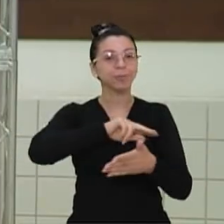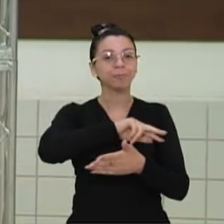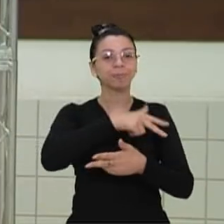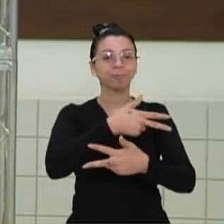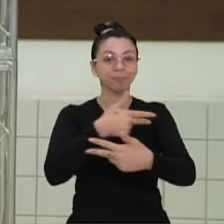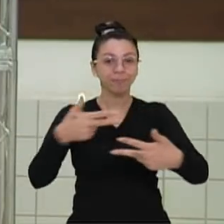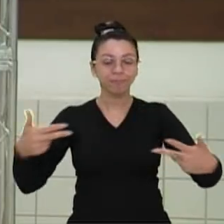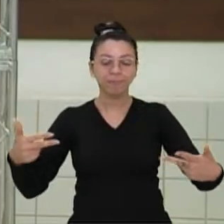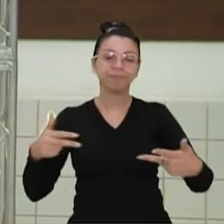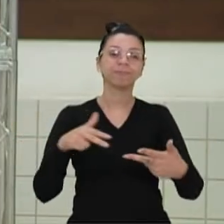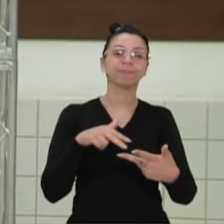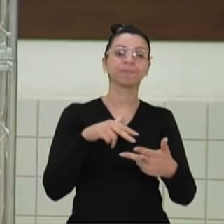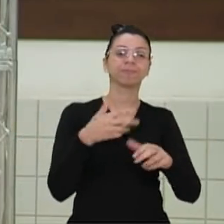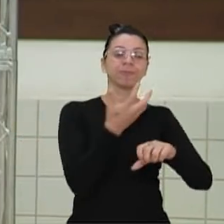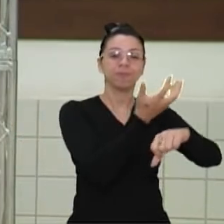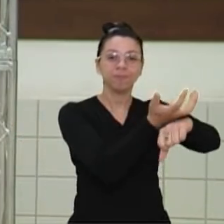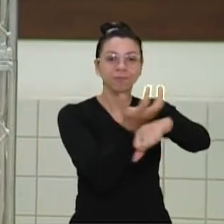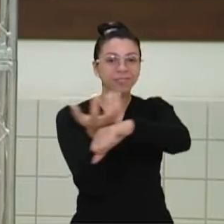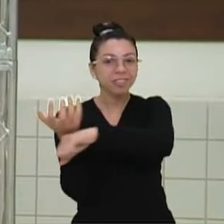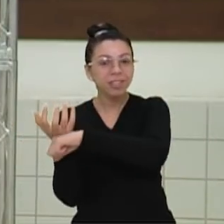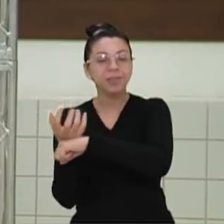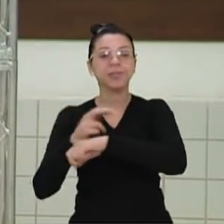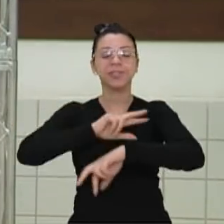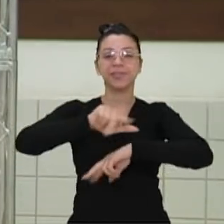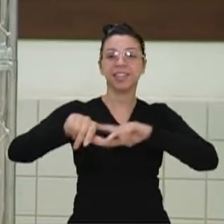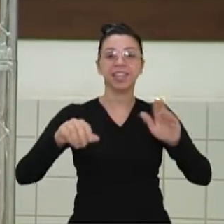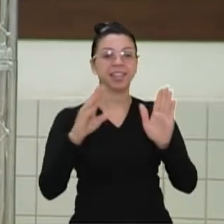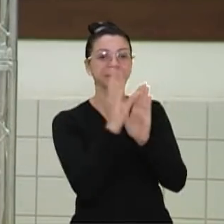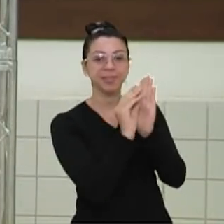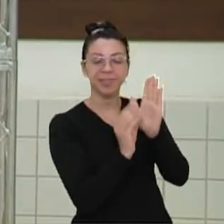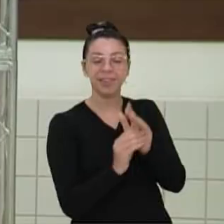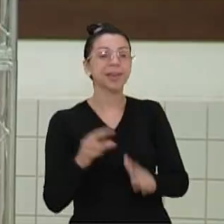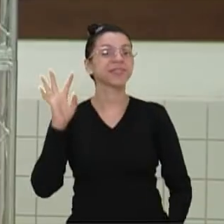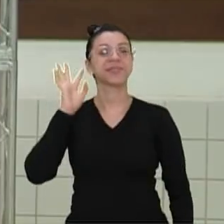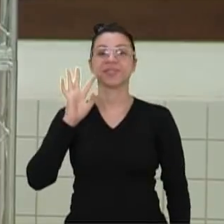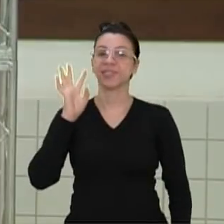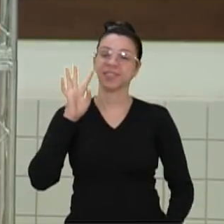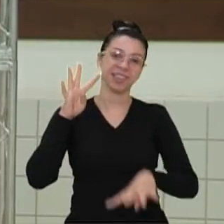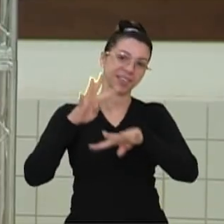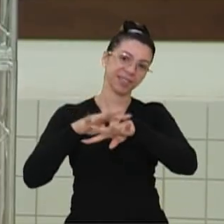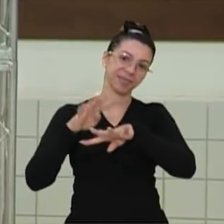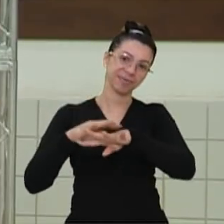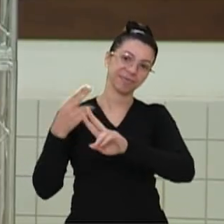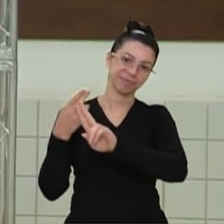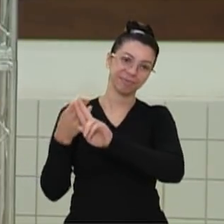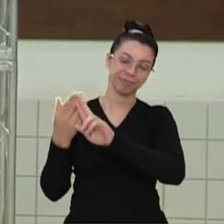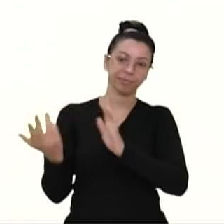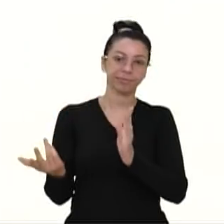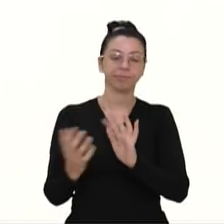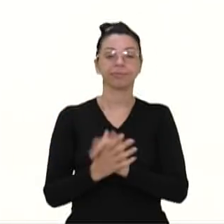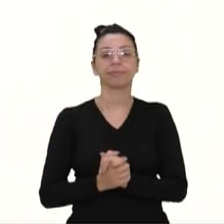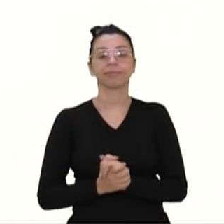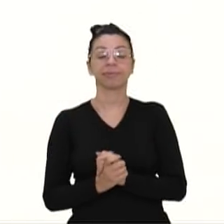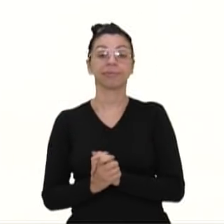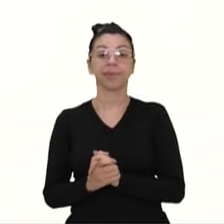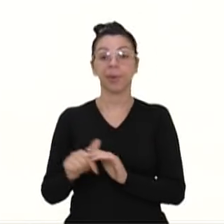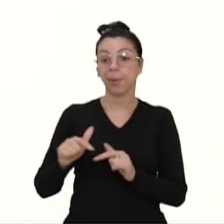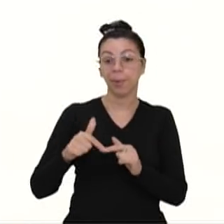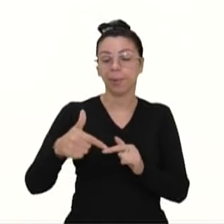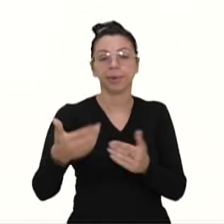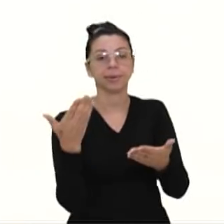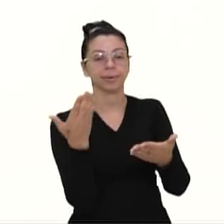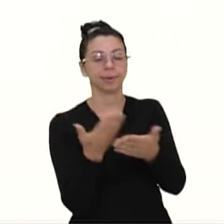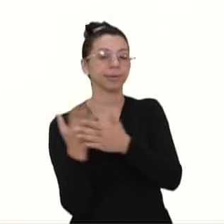conteúdos diferentes, em disciplinas diferentes. Muito legal usar a matemática como ferramenta. Na próxima aula tem mais